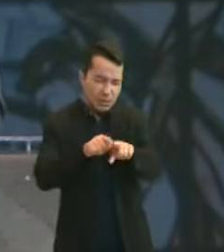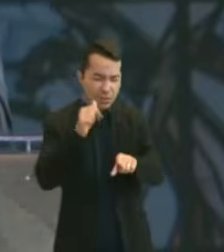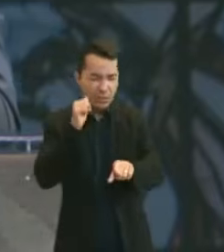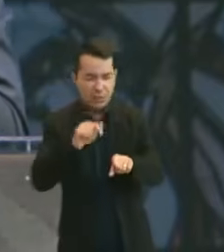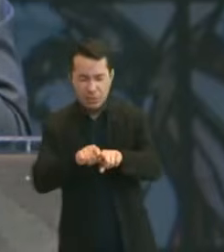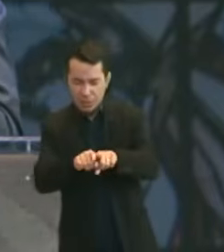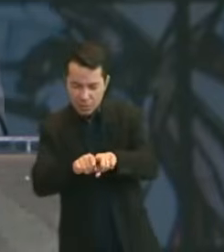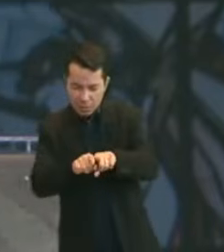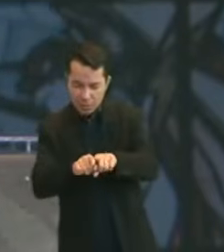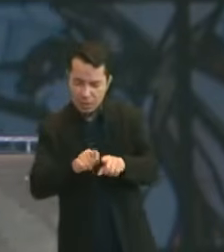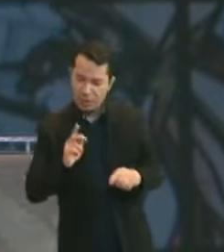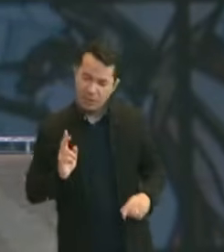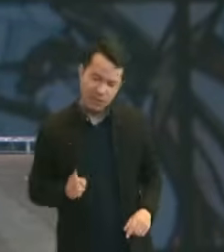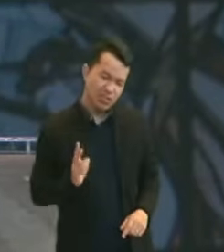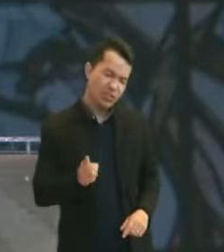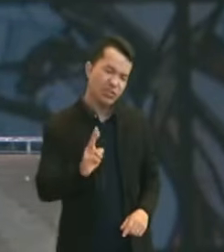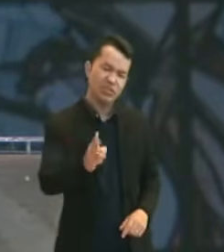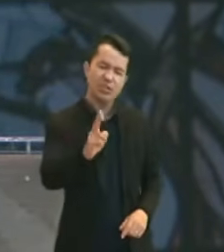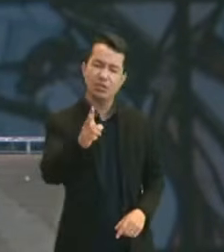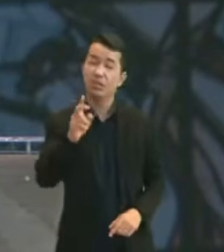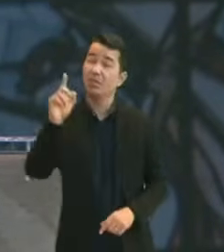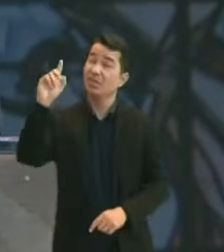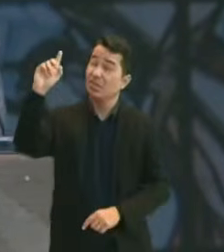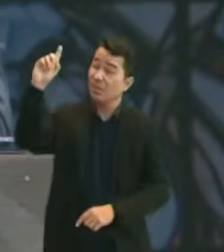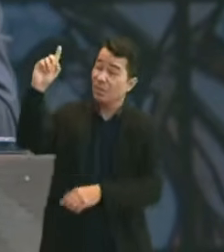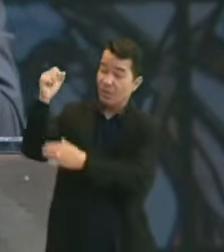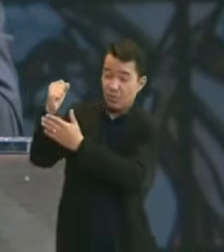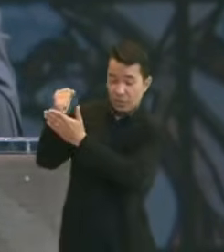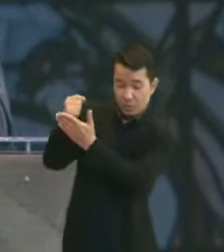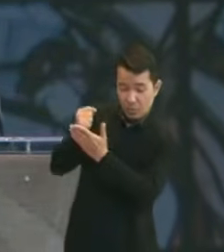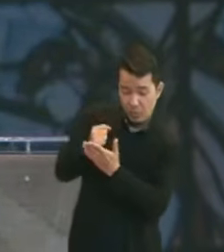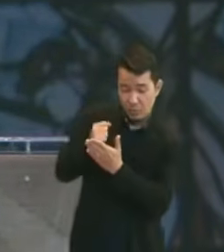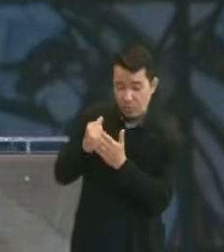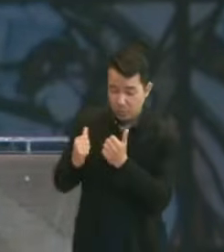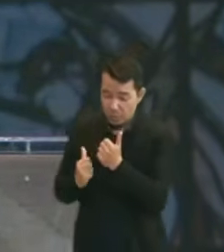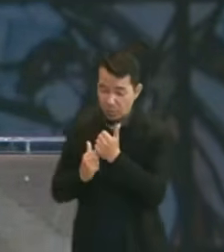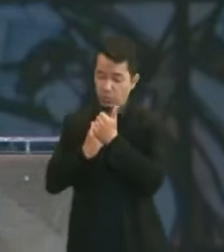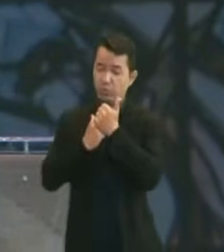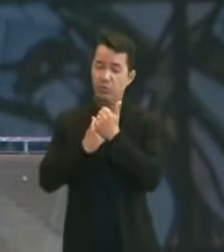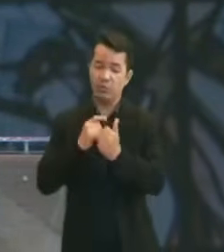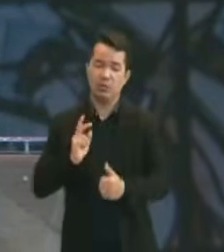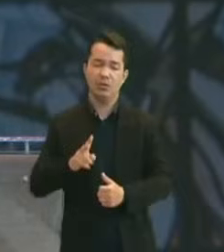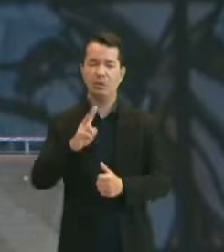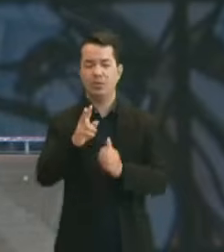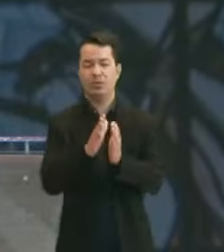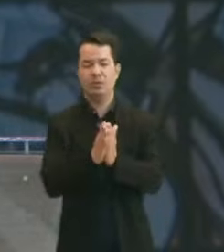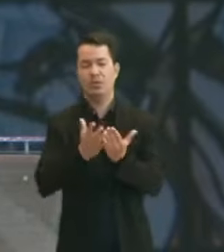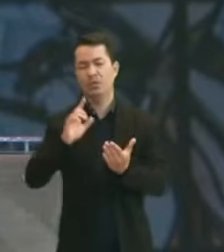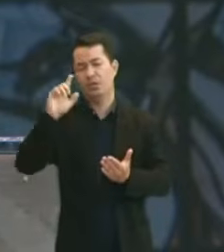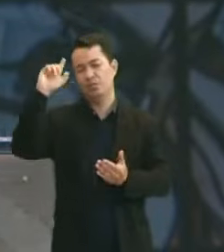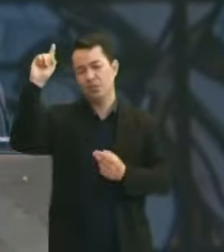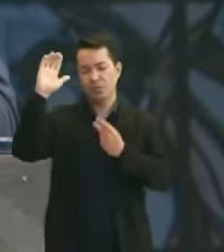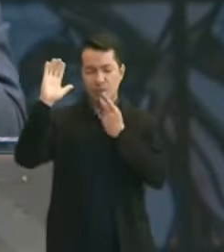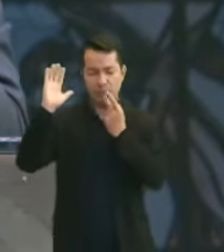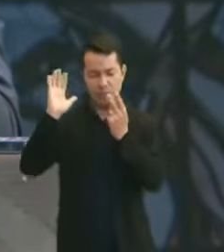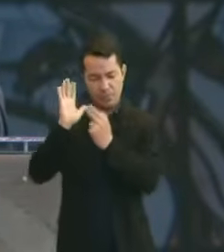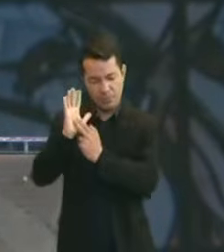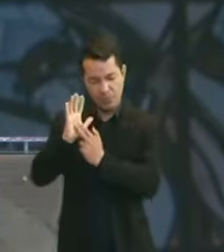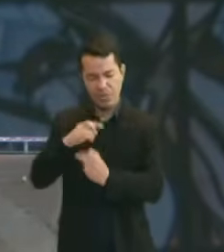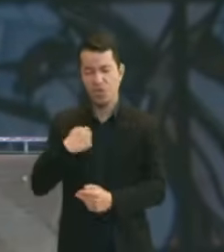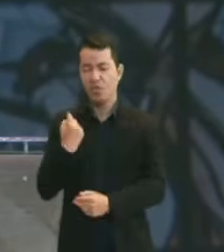ter o auxílio, a direção do Espírito Santo no seu interior, como a Bíblia nos promete. E como irmãos e irmãs, possamos